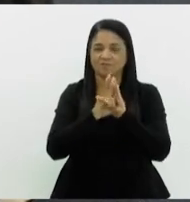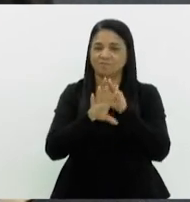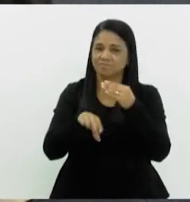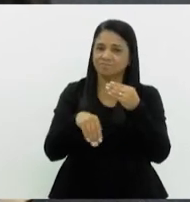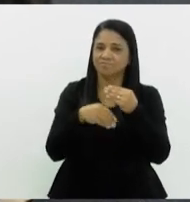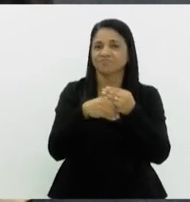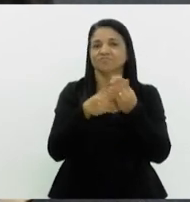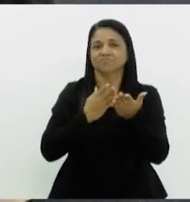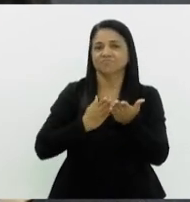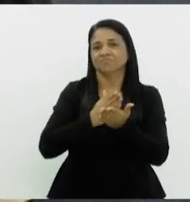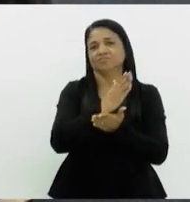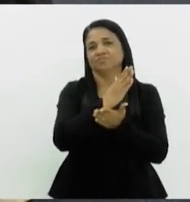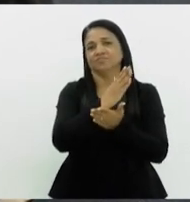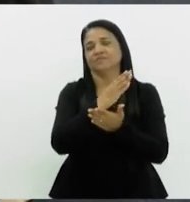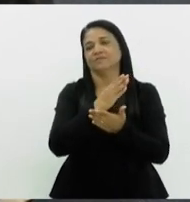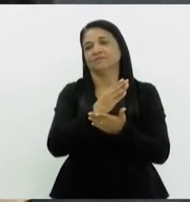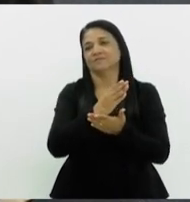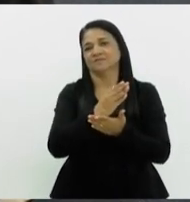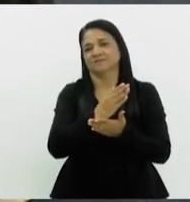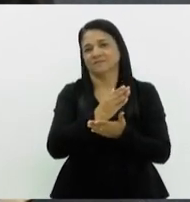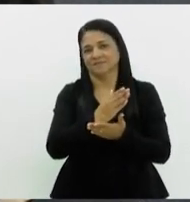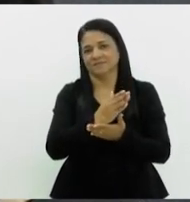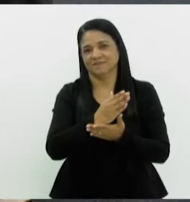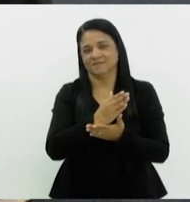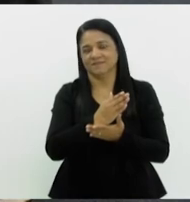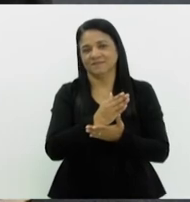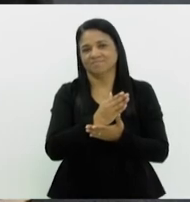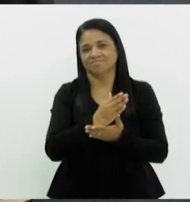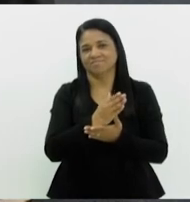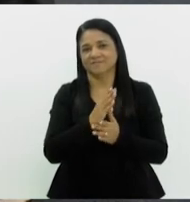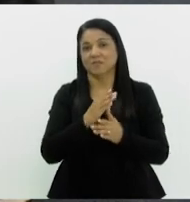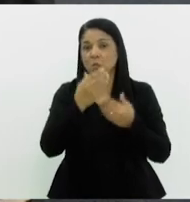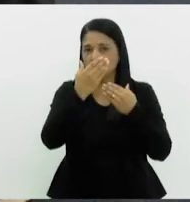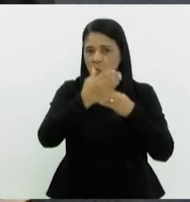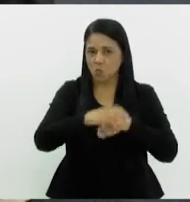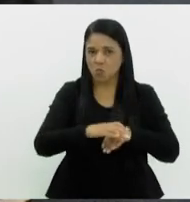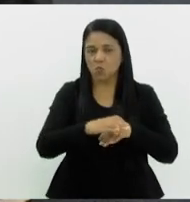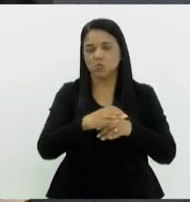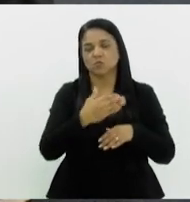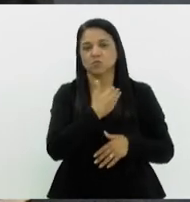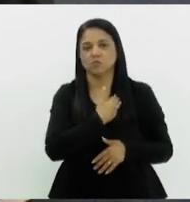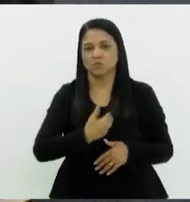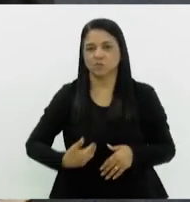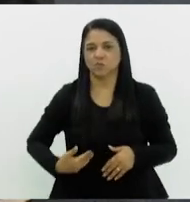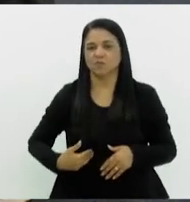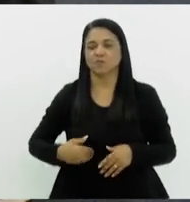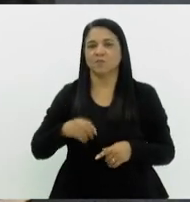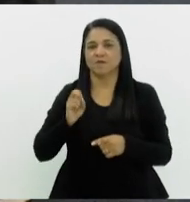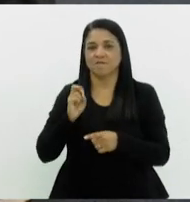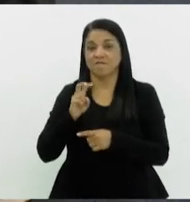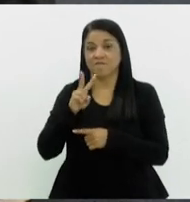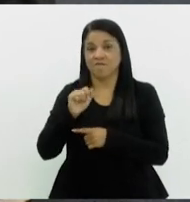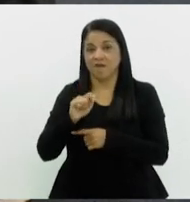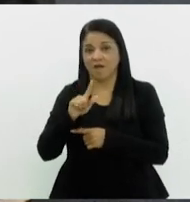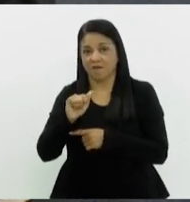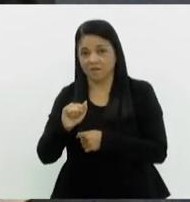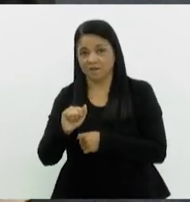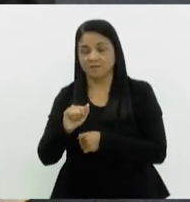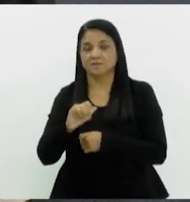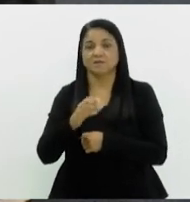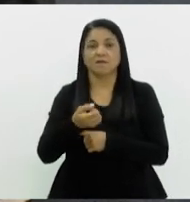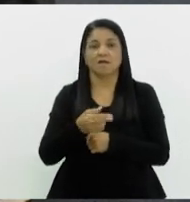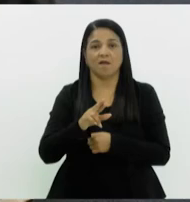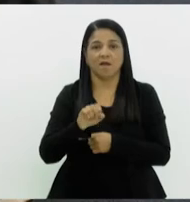implementada junto a essa realização de concurso público para preenchimento de cargos vagos